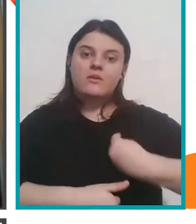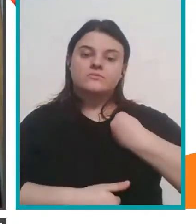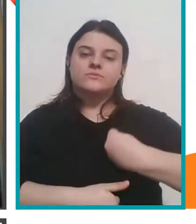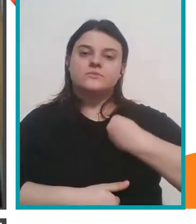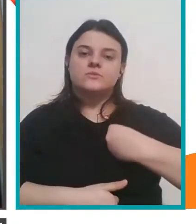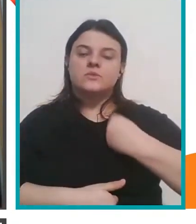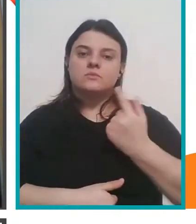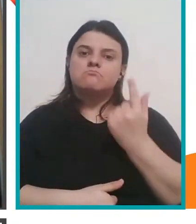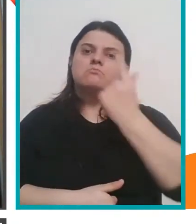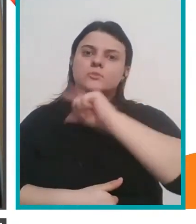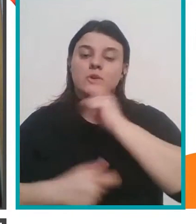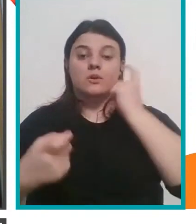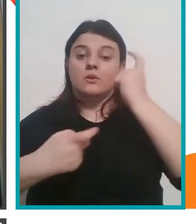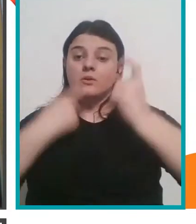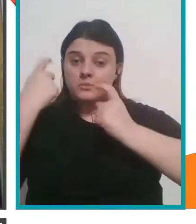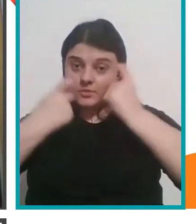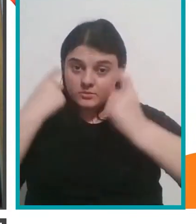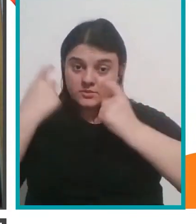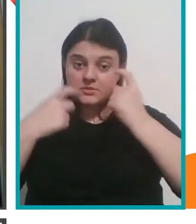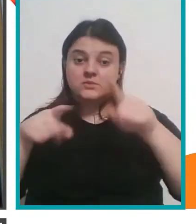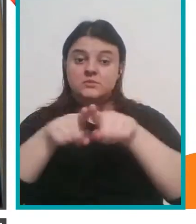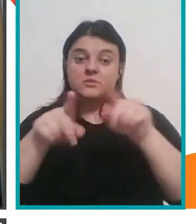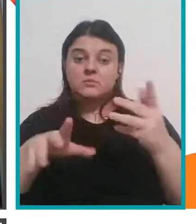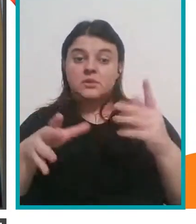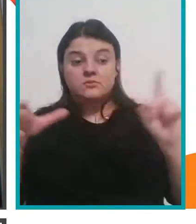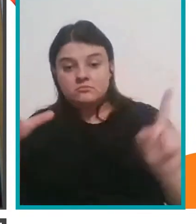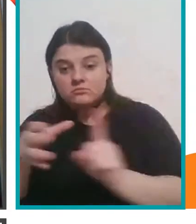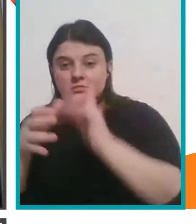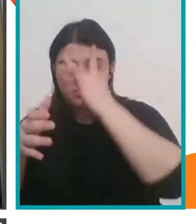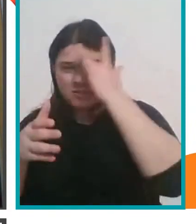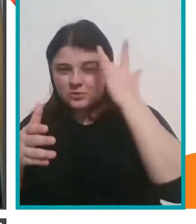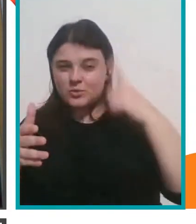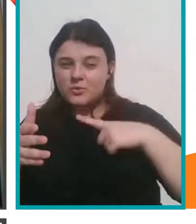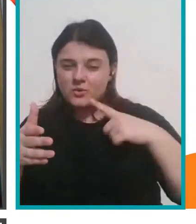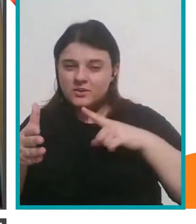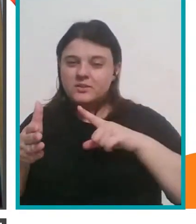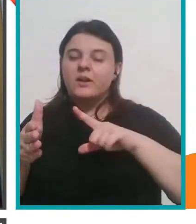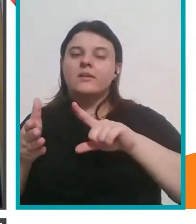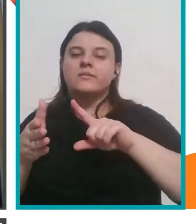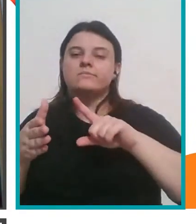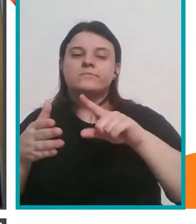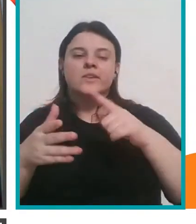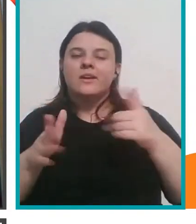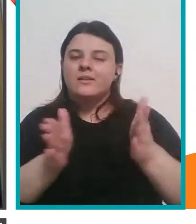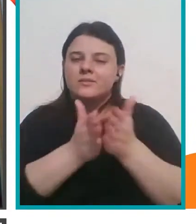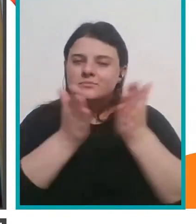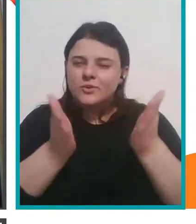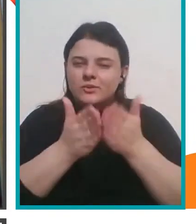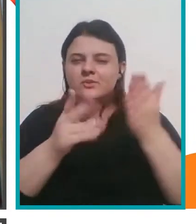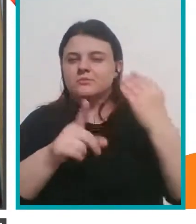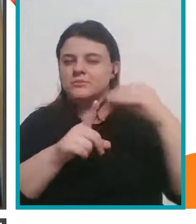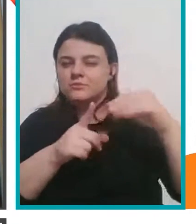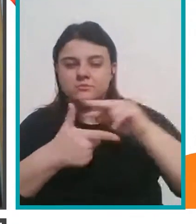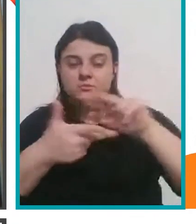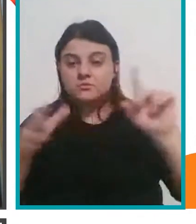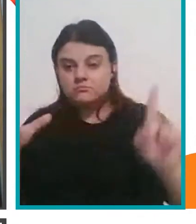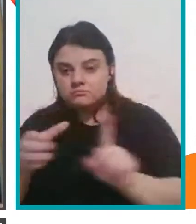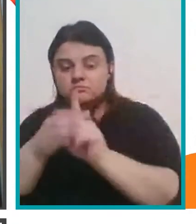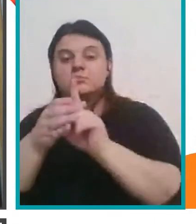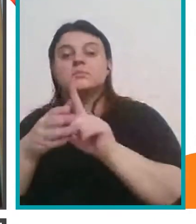a preocupação, né, com a inclusão de menos favorecidos, dos jovens, das mulheres, pela via do trabalho e